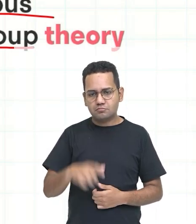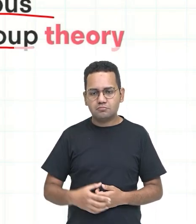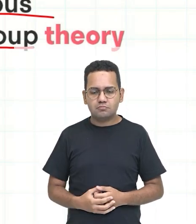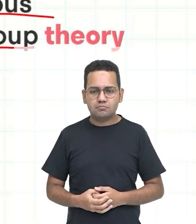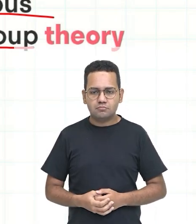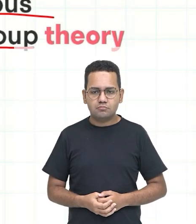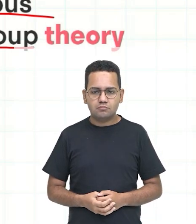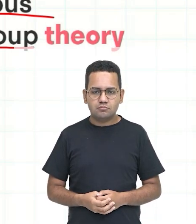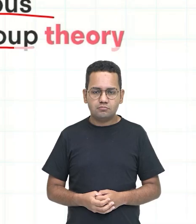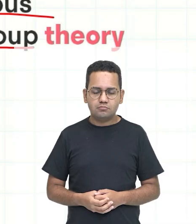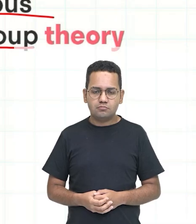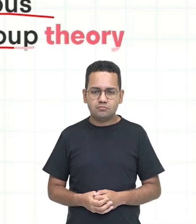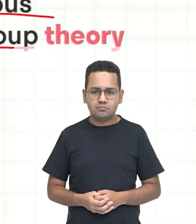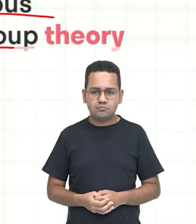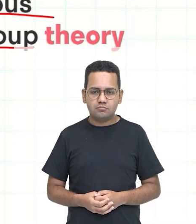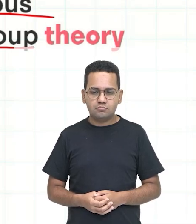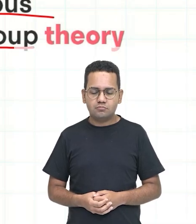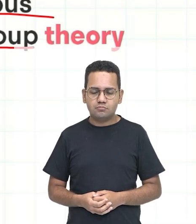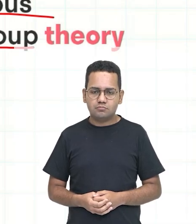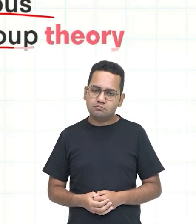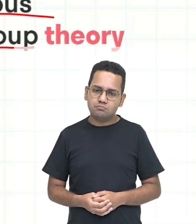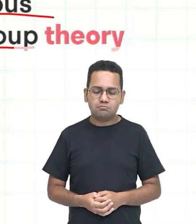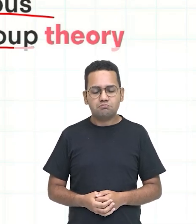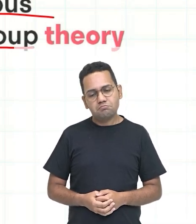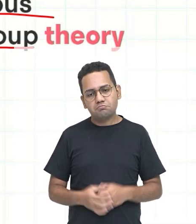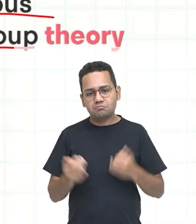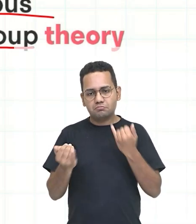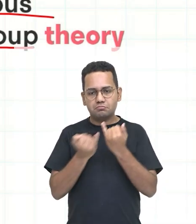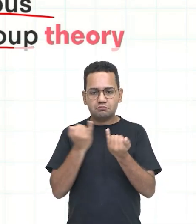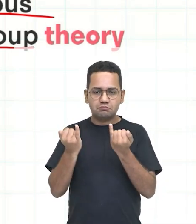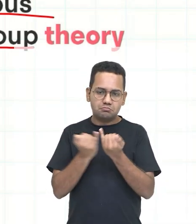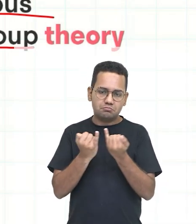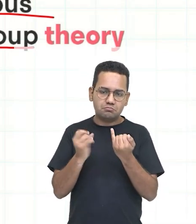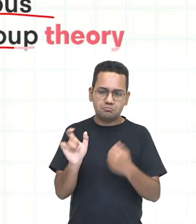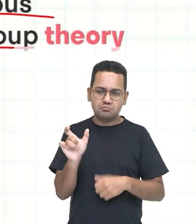é uma palavra que se parece com outra em língua portuguesa.